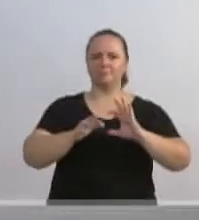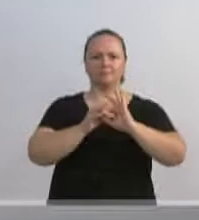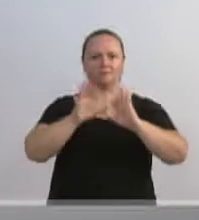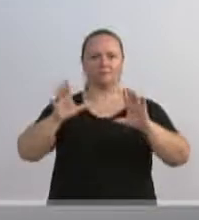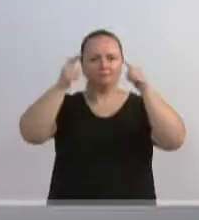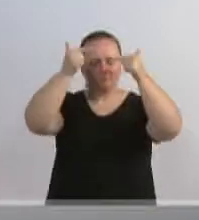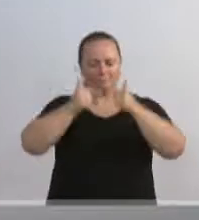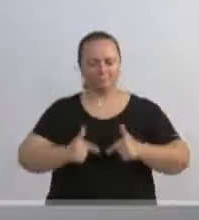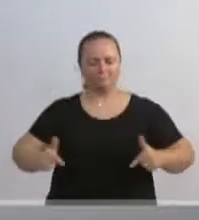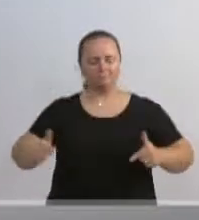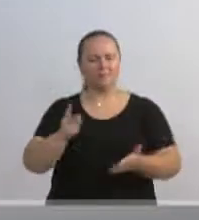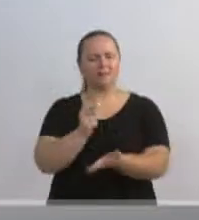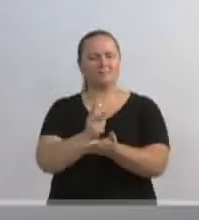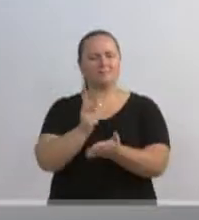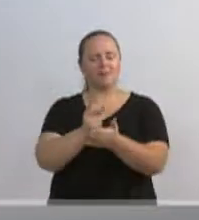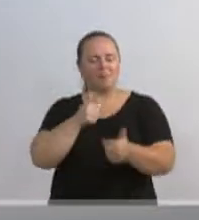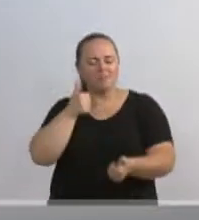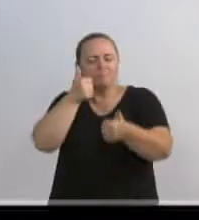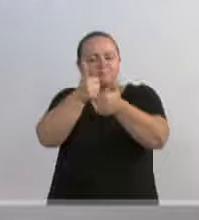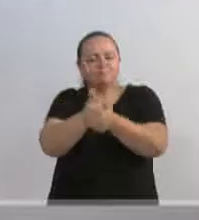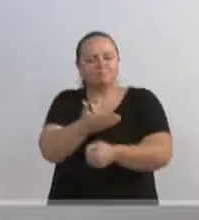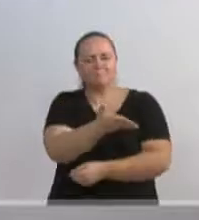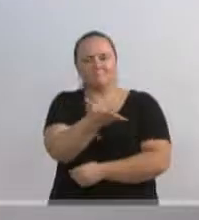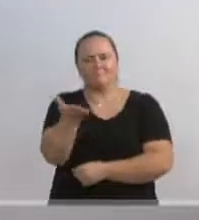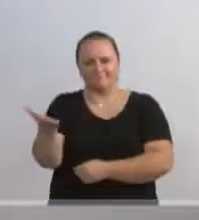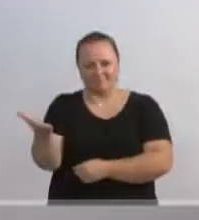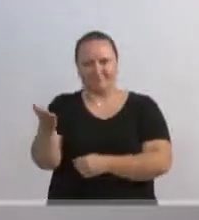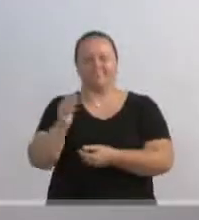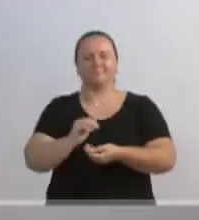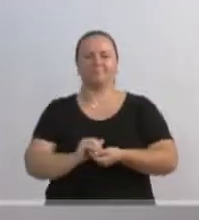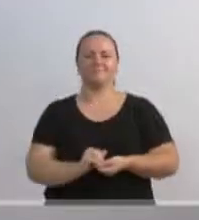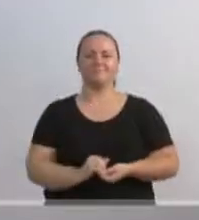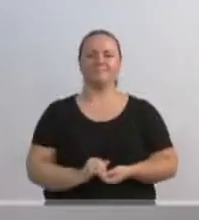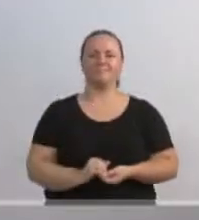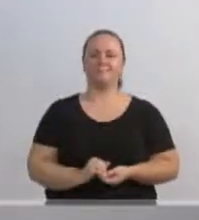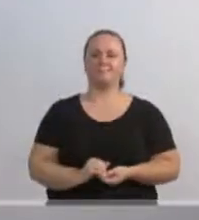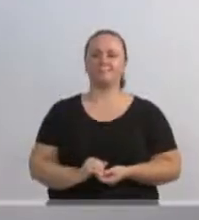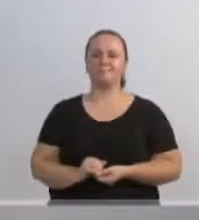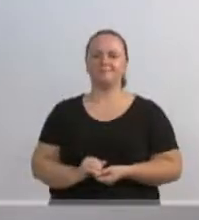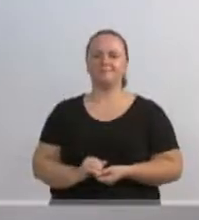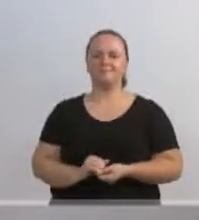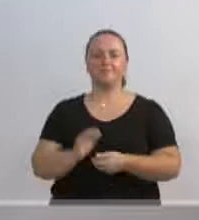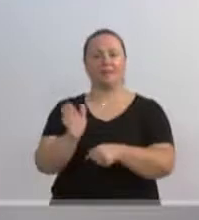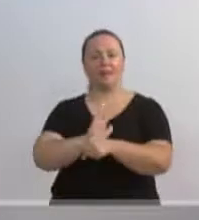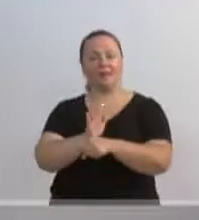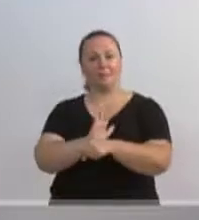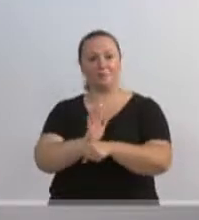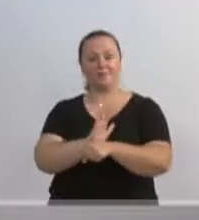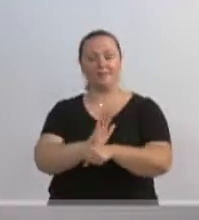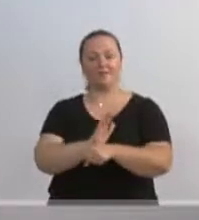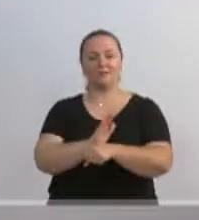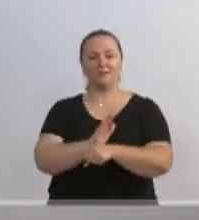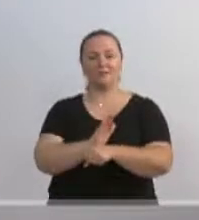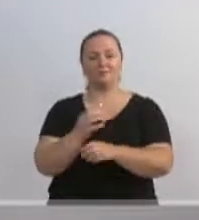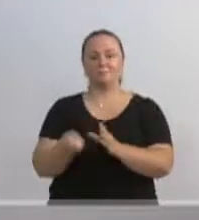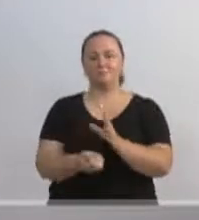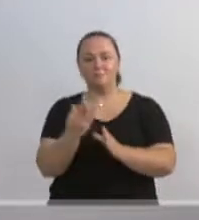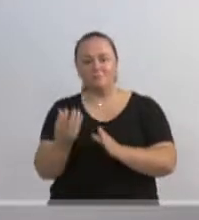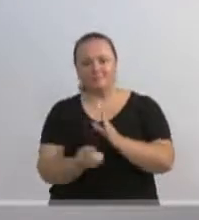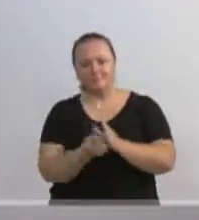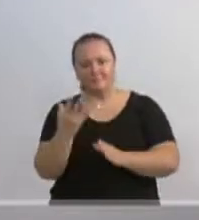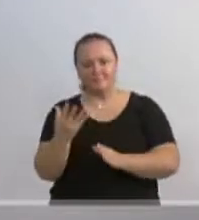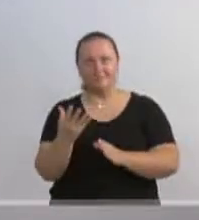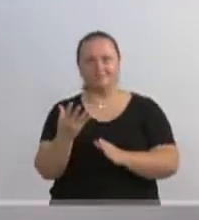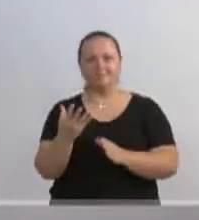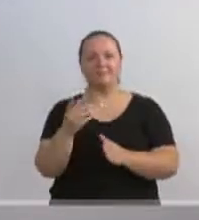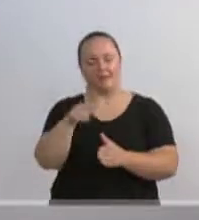cada vez mais perto de você sair um vídeo produzido aqui pela agência contratada pela câmara